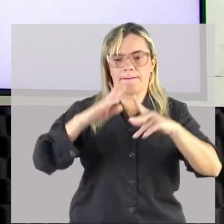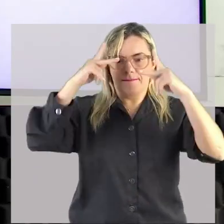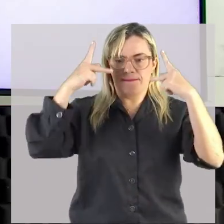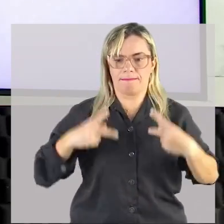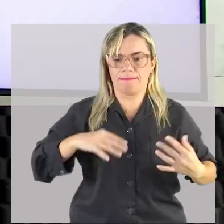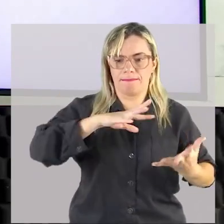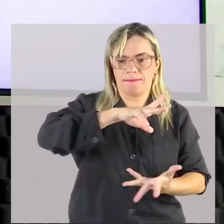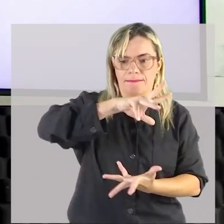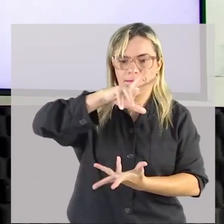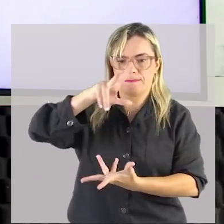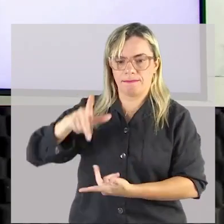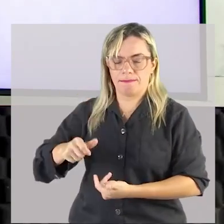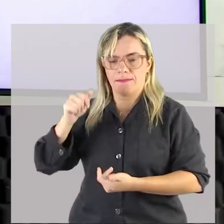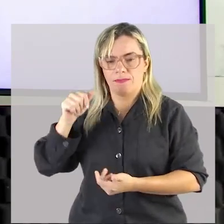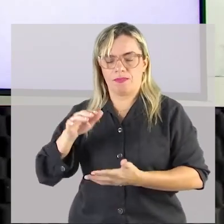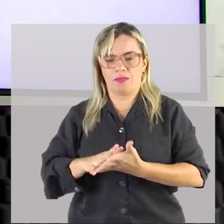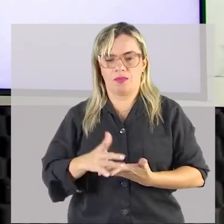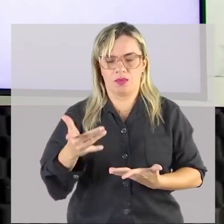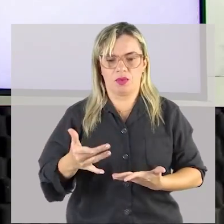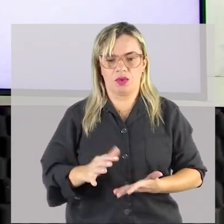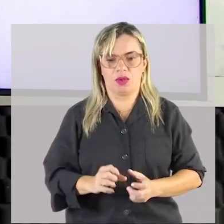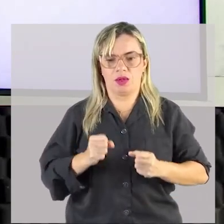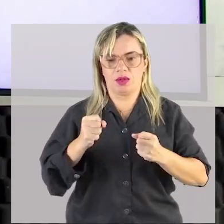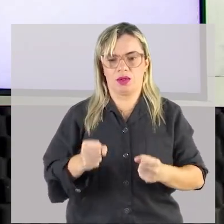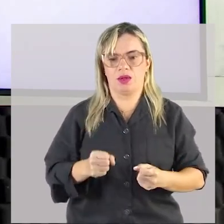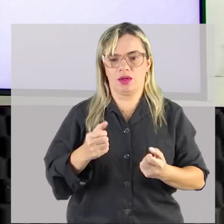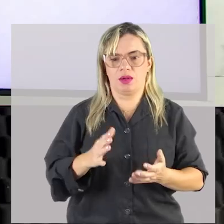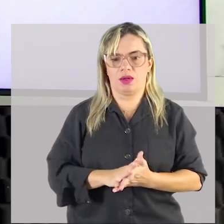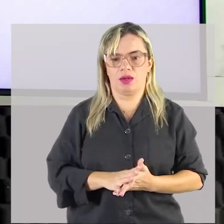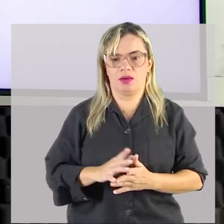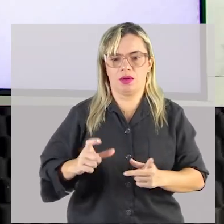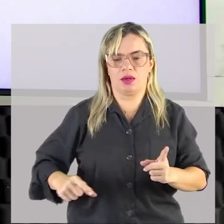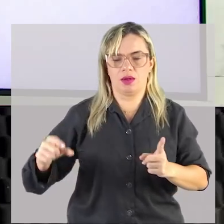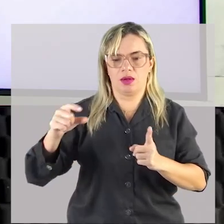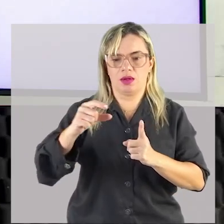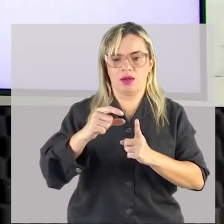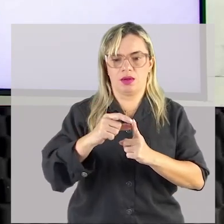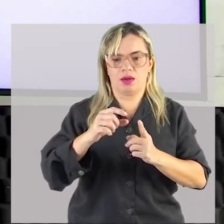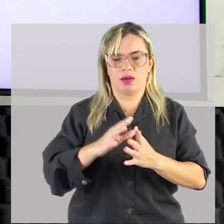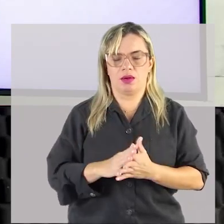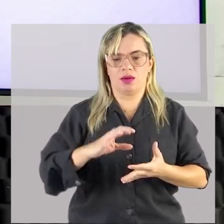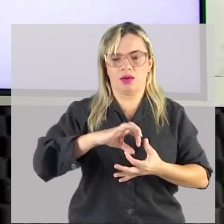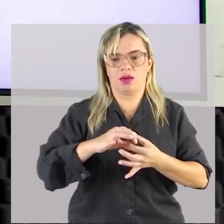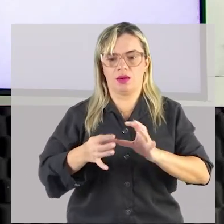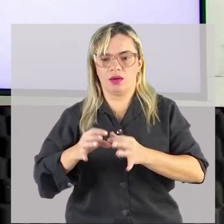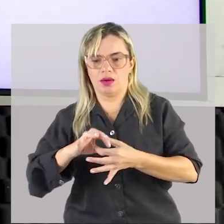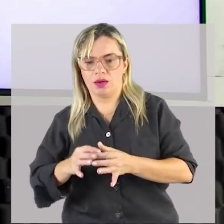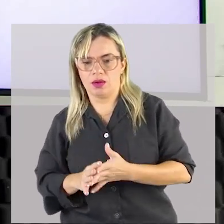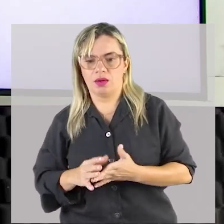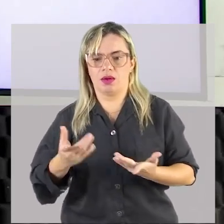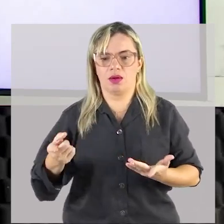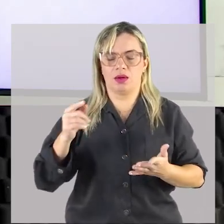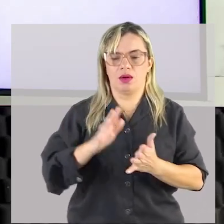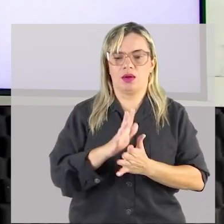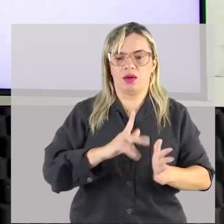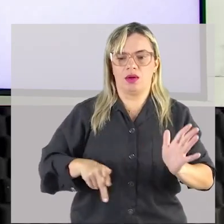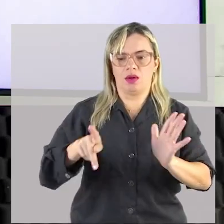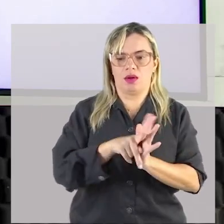do planeta, desfrutam do privilégio de acrescentar a palavra olímpico ao próprio currículo.